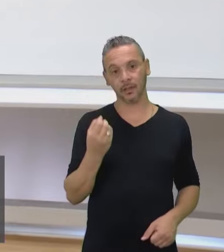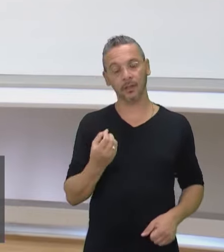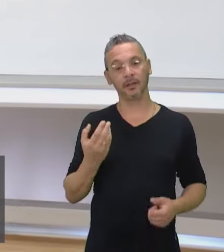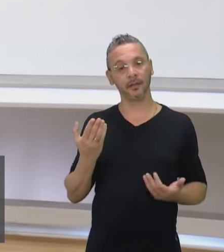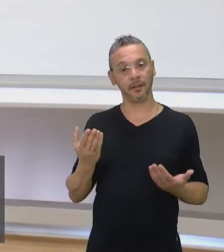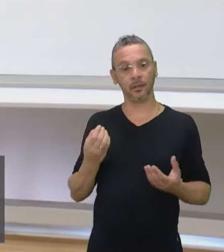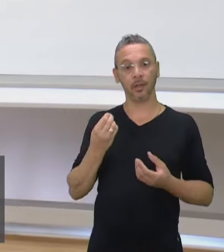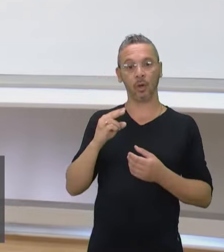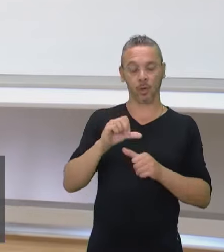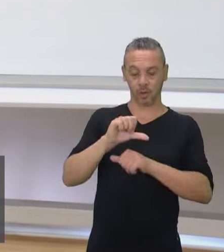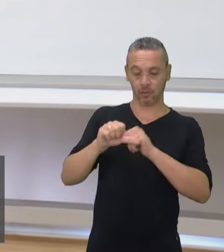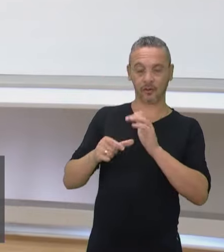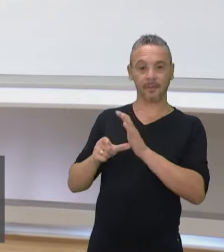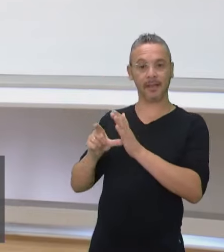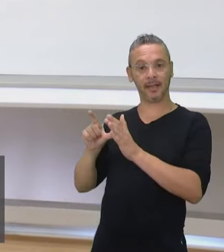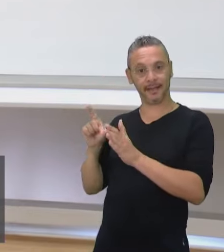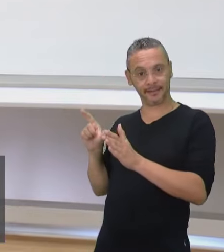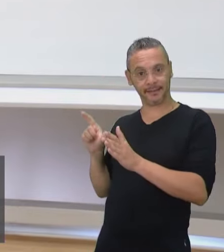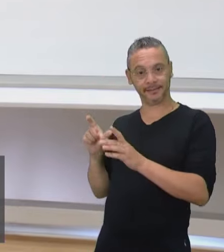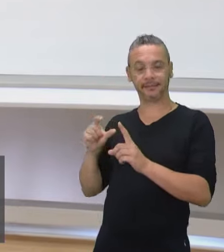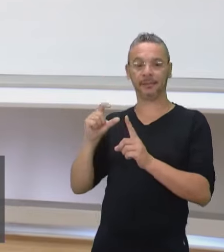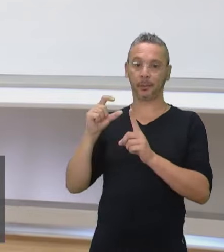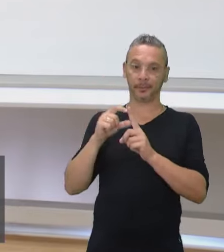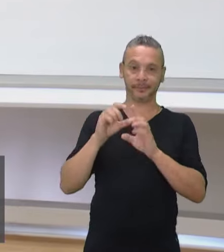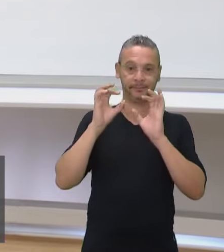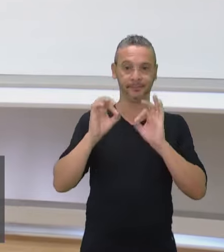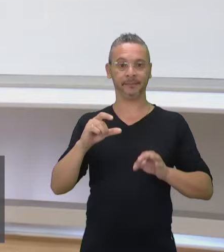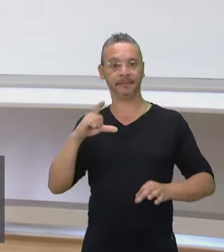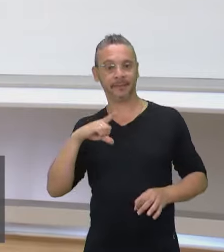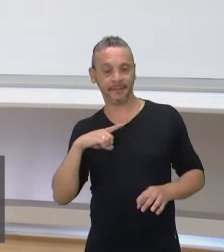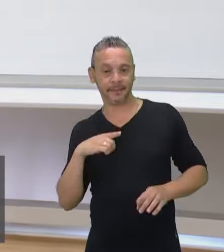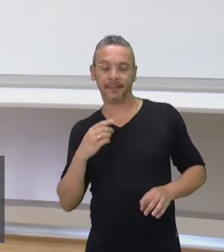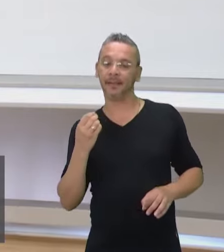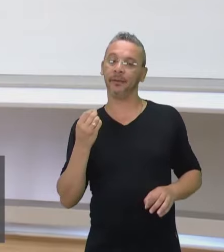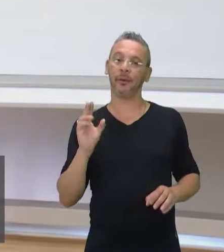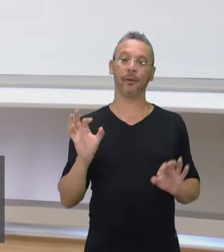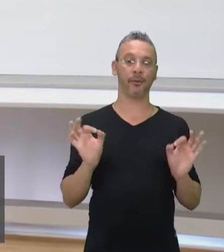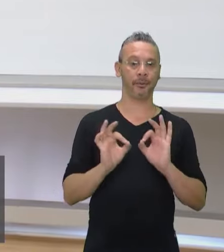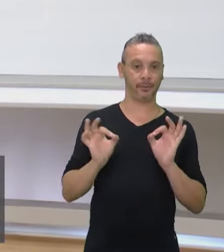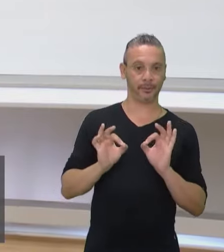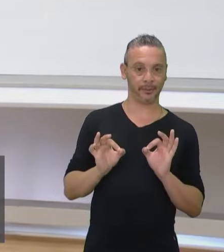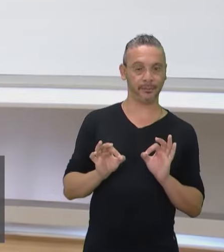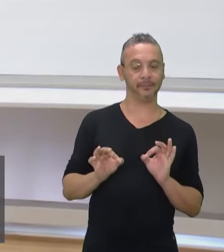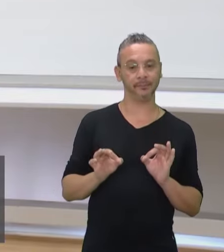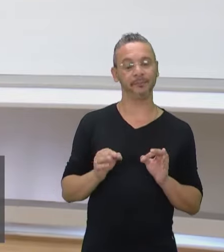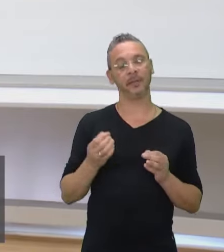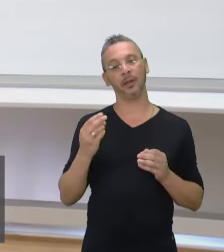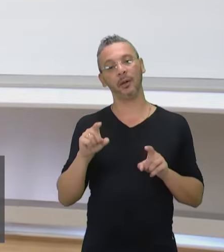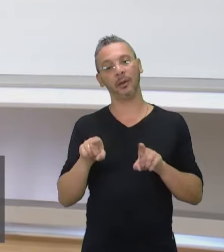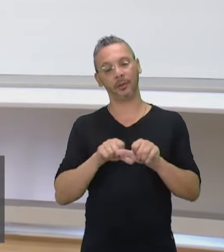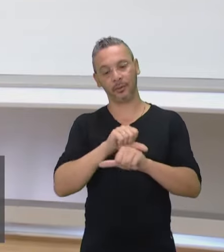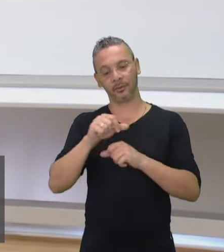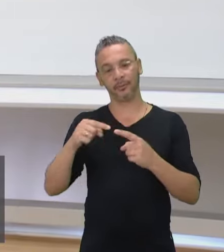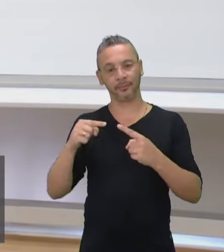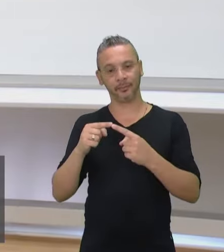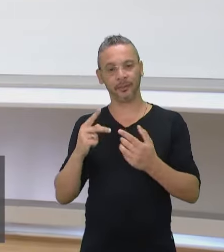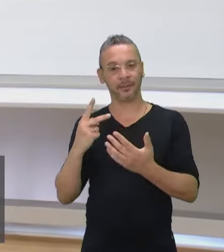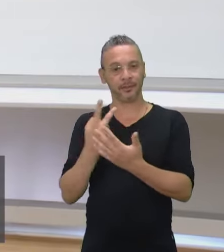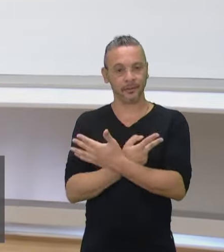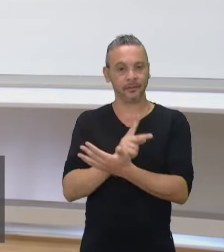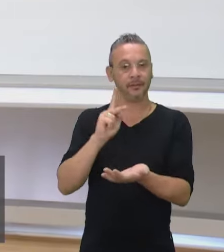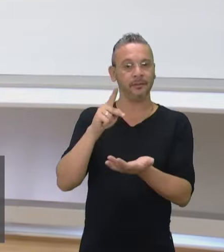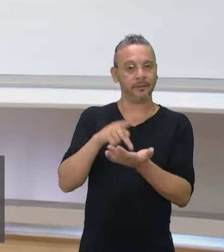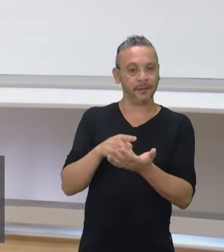A gente transforma antes a nossa consciência para que a realidade se transforme, ou essas coisas acontecem de uma